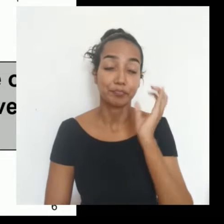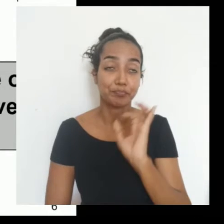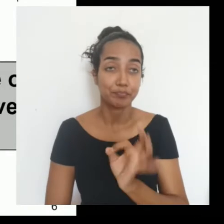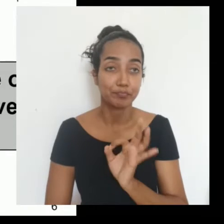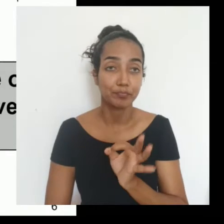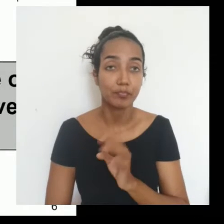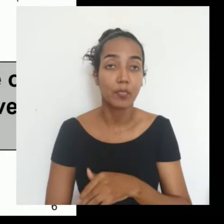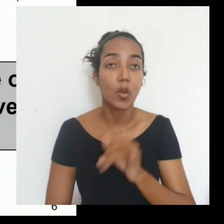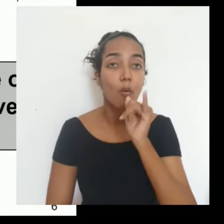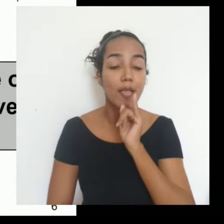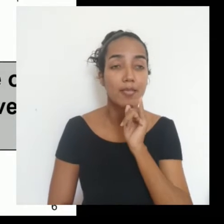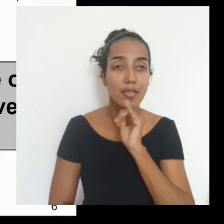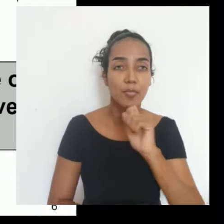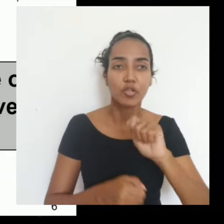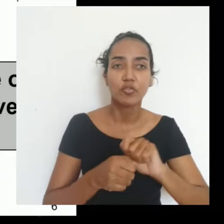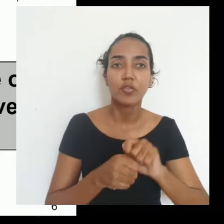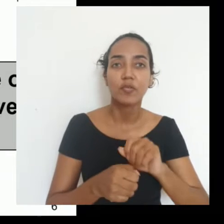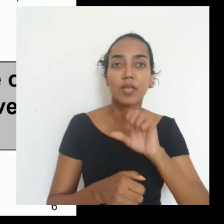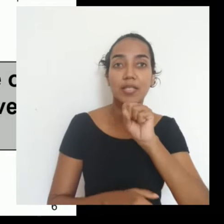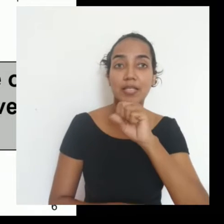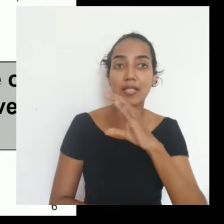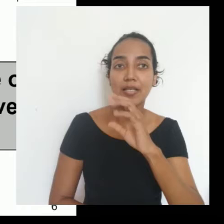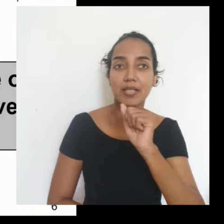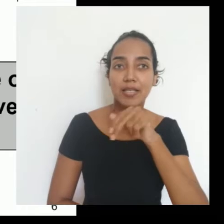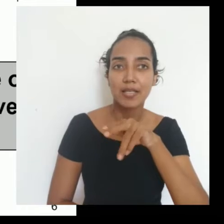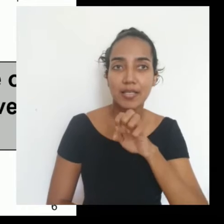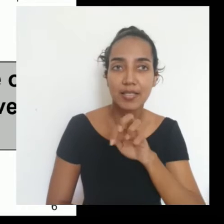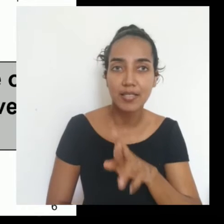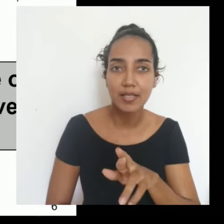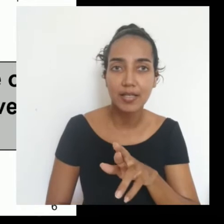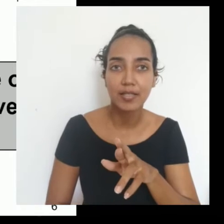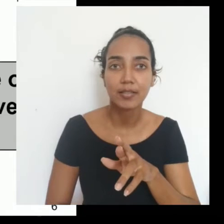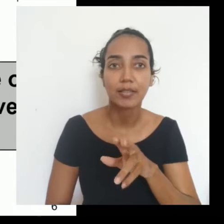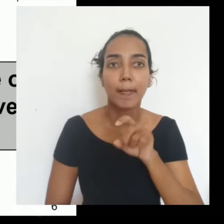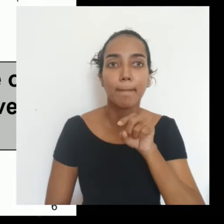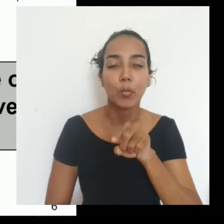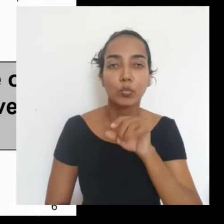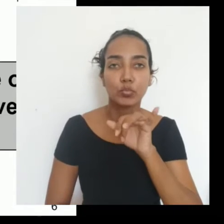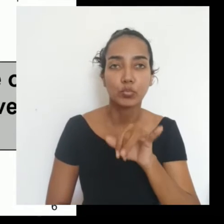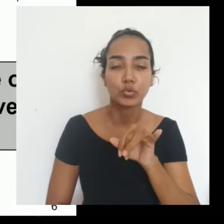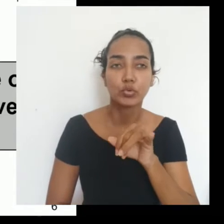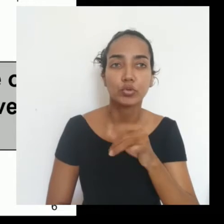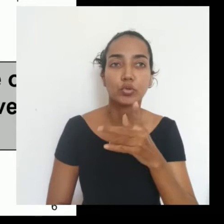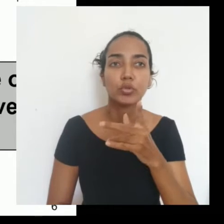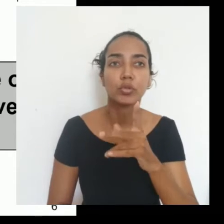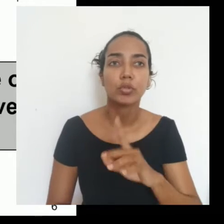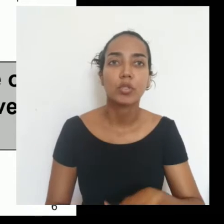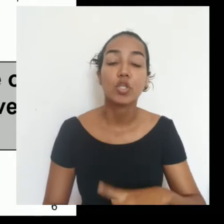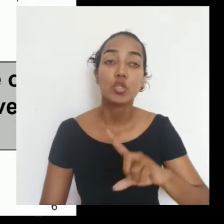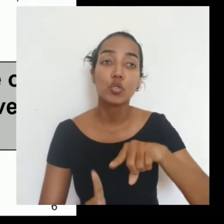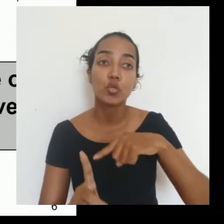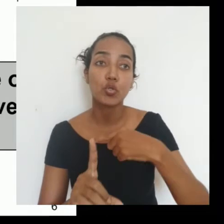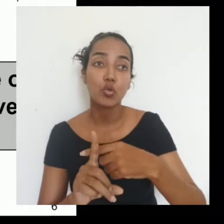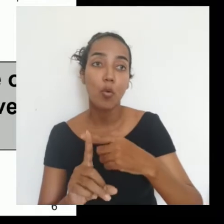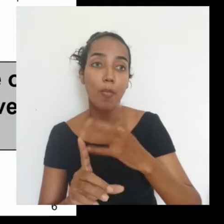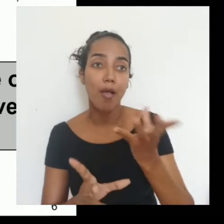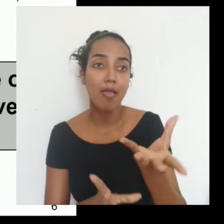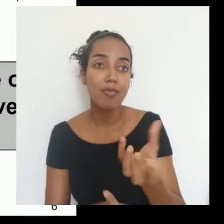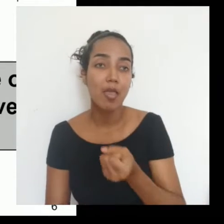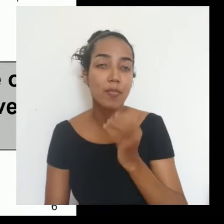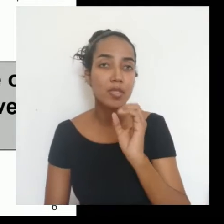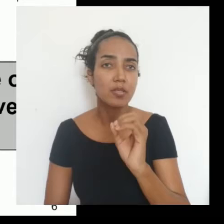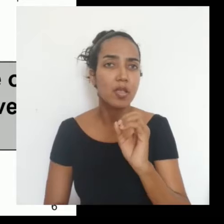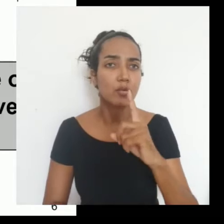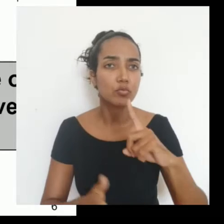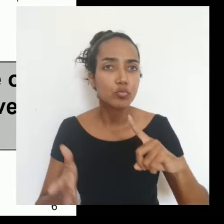que agora, scanner recebe new scanner system.in, soma recebe 0, int i igual a 0, eu estou executando isso